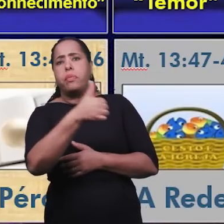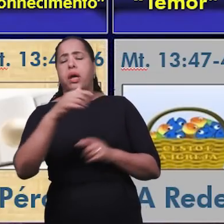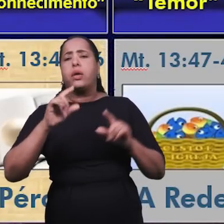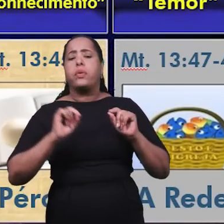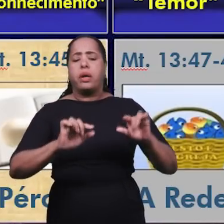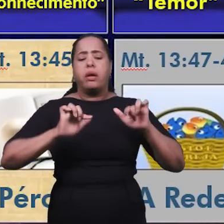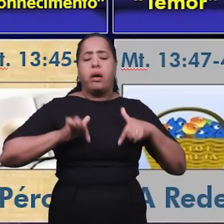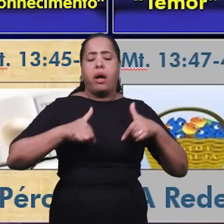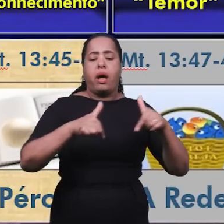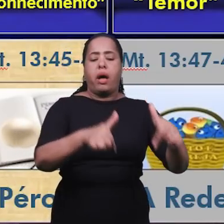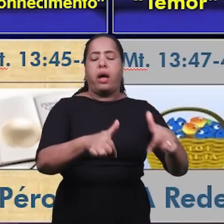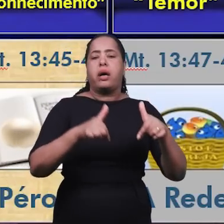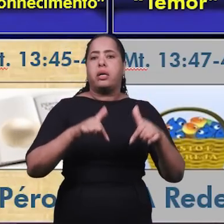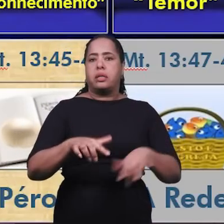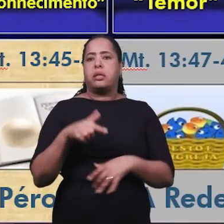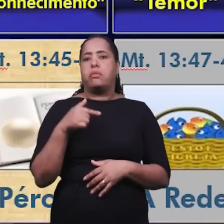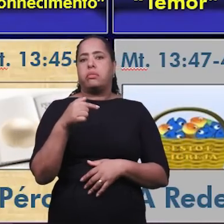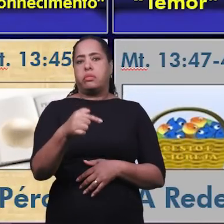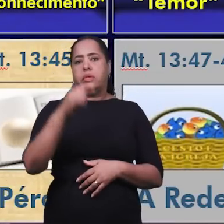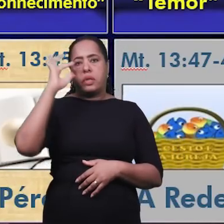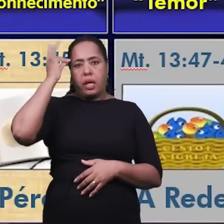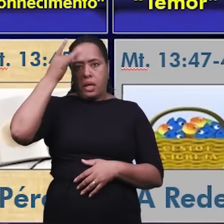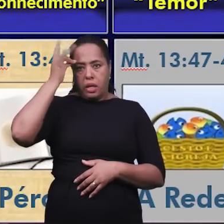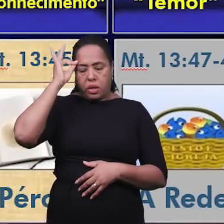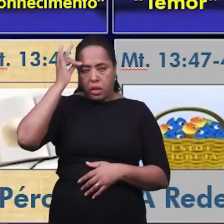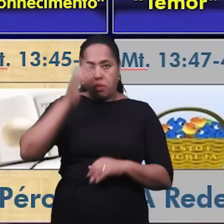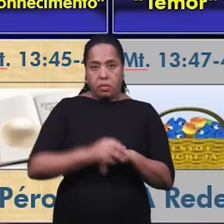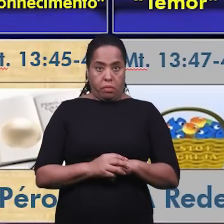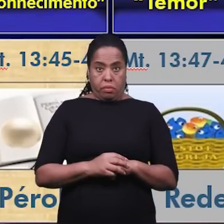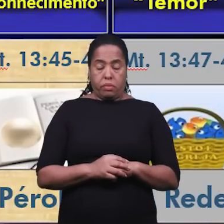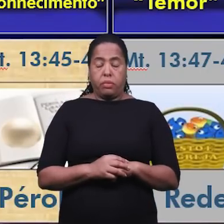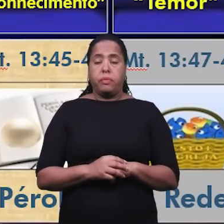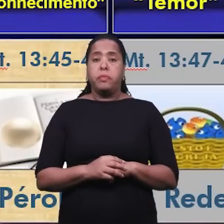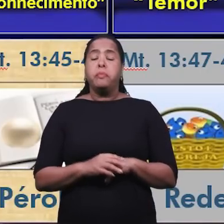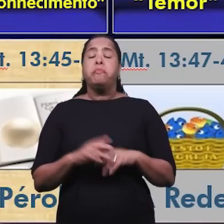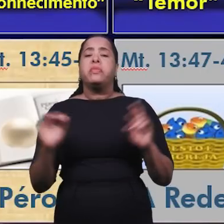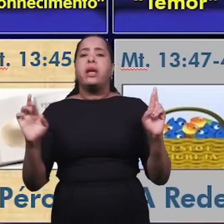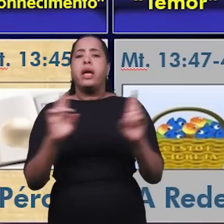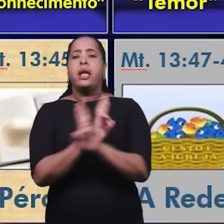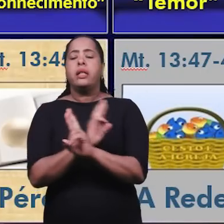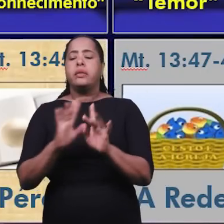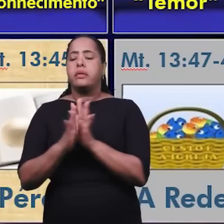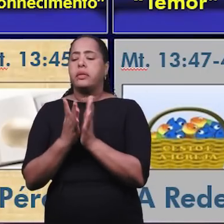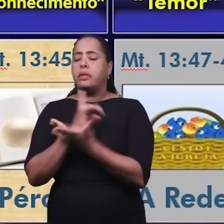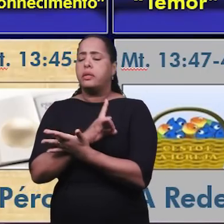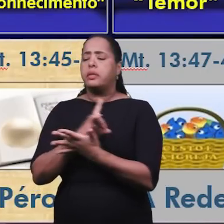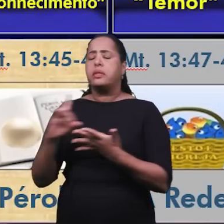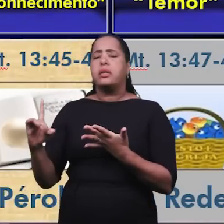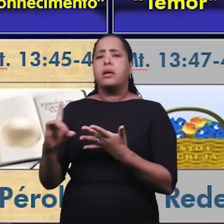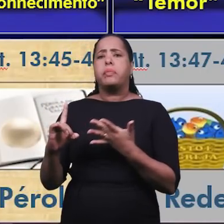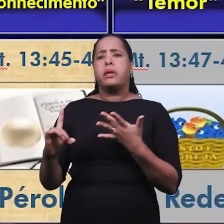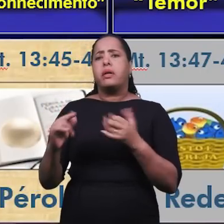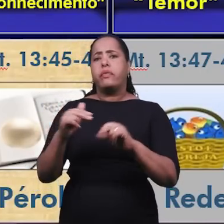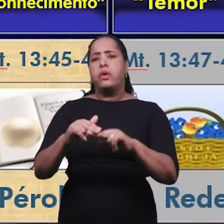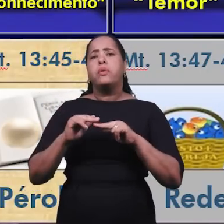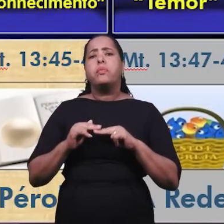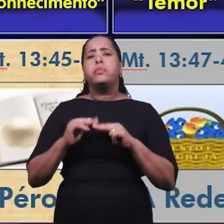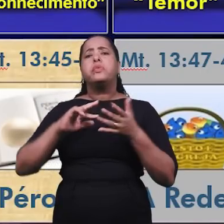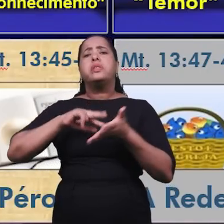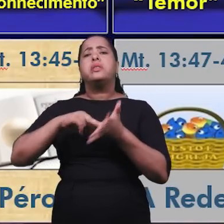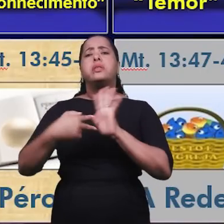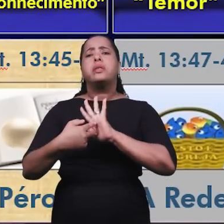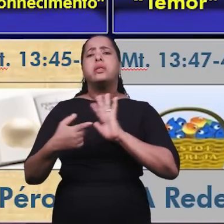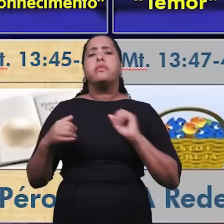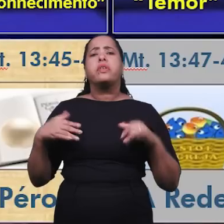aquele primeiro período da igreja foi a operação dos 7 Espíritos do Senhor. Agora, com relação à palavra, o